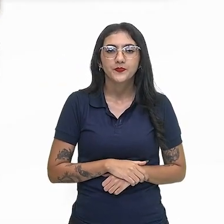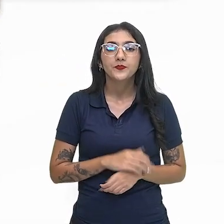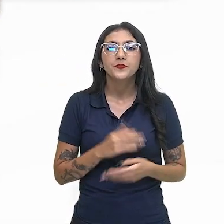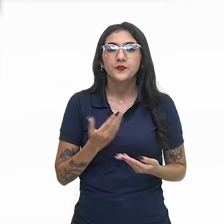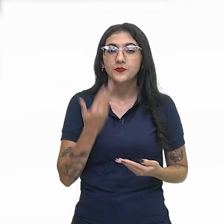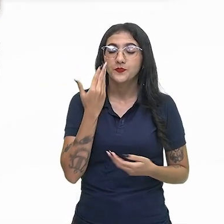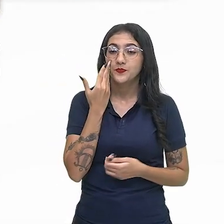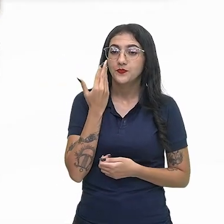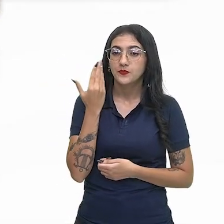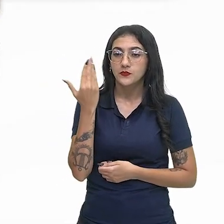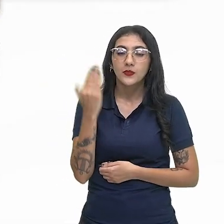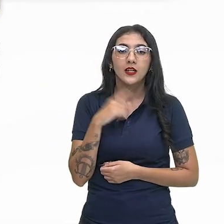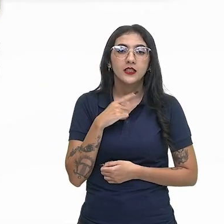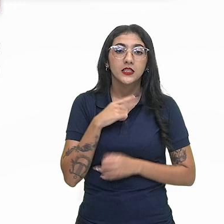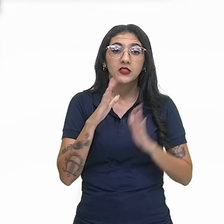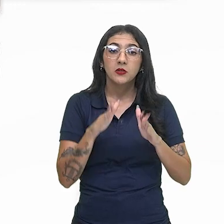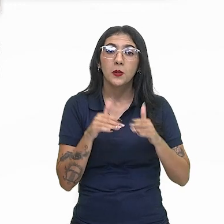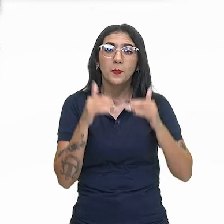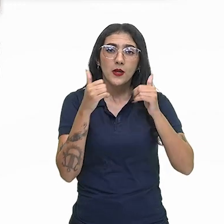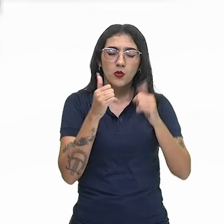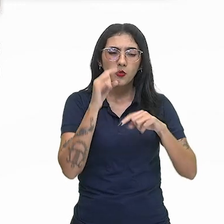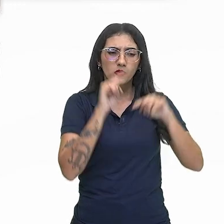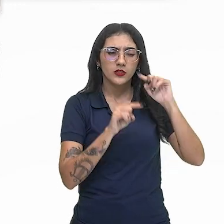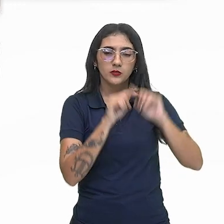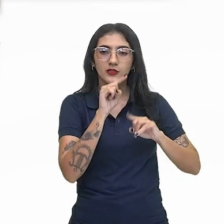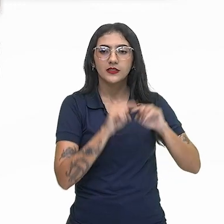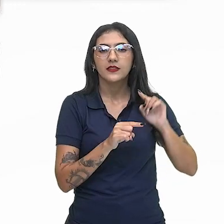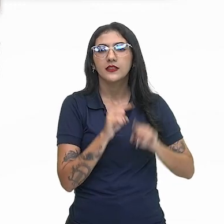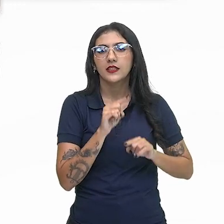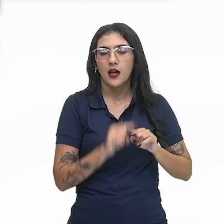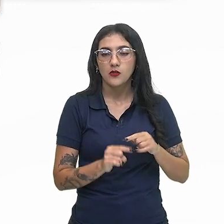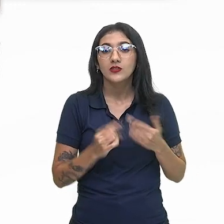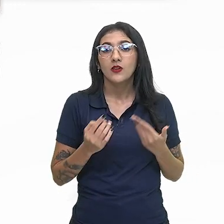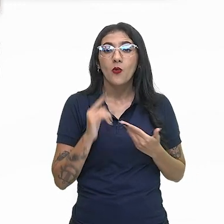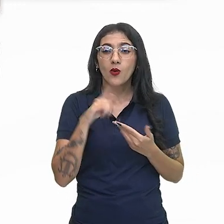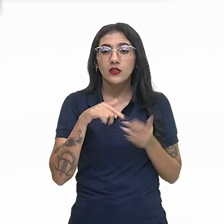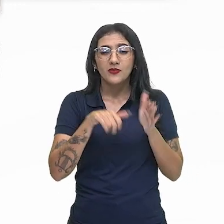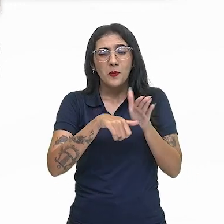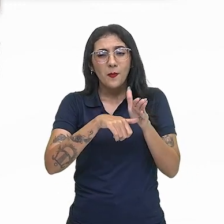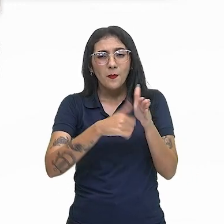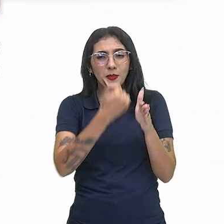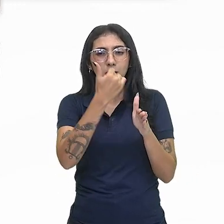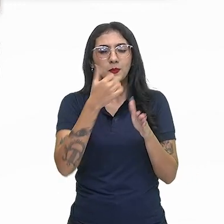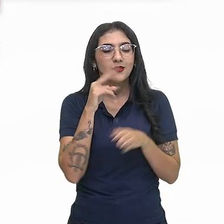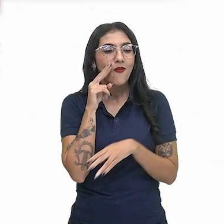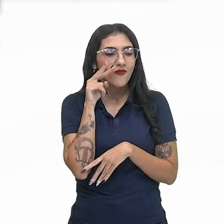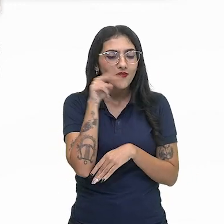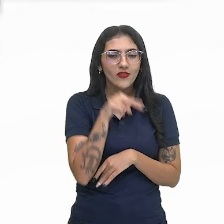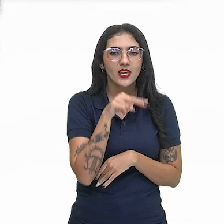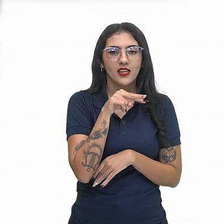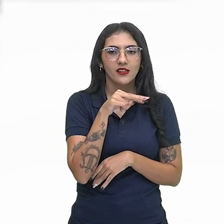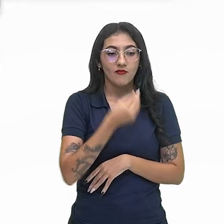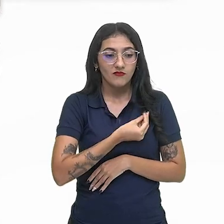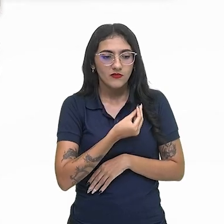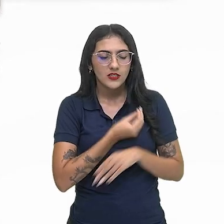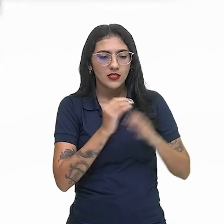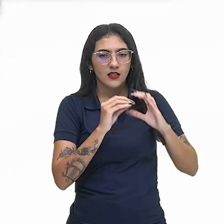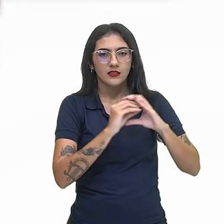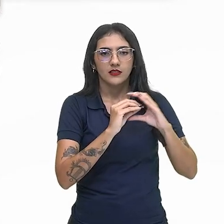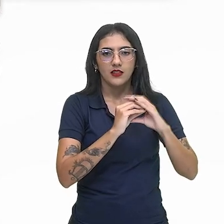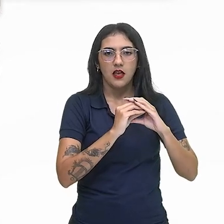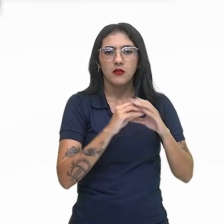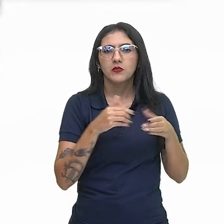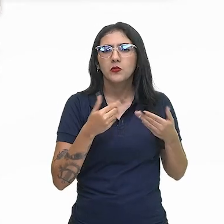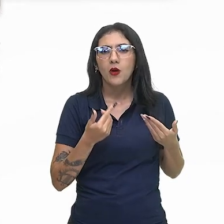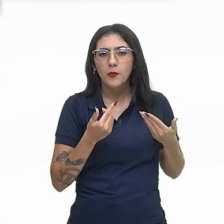vez, ele aperfeiçoou lentes e ele sim foi o primeiro a observar células vivas. E quais células